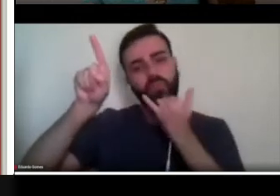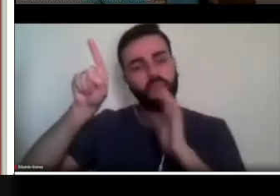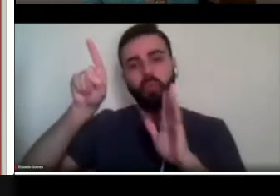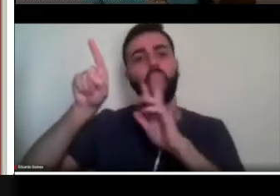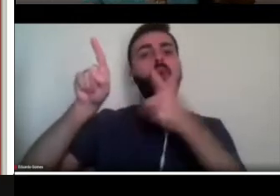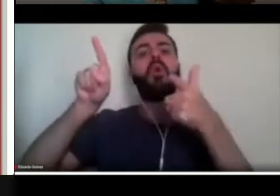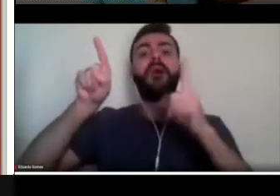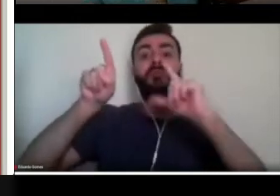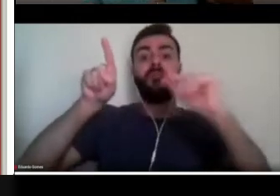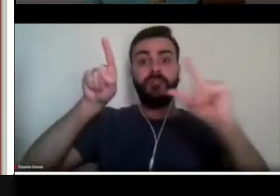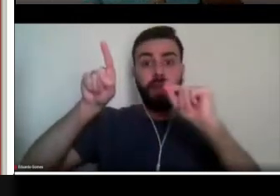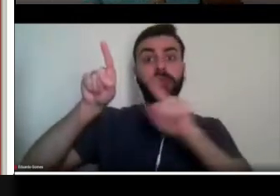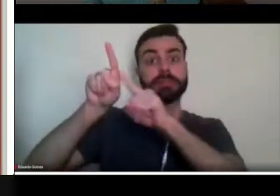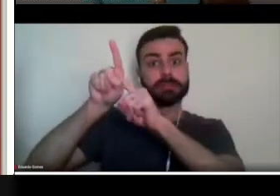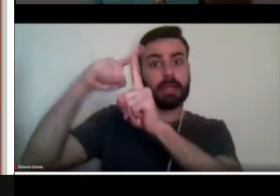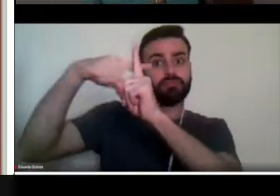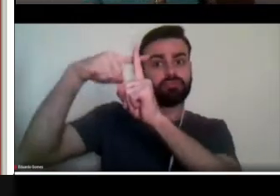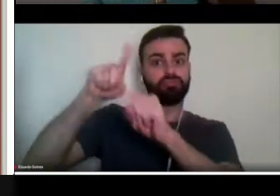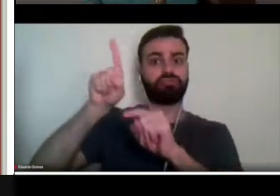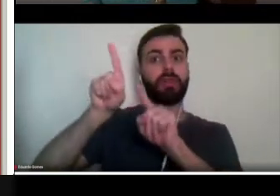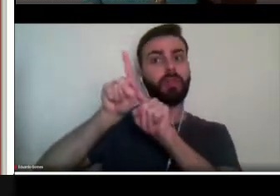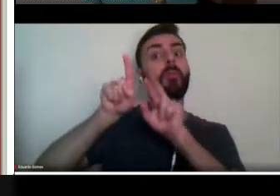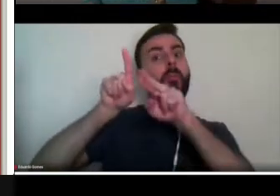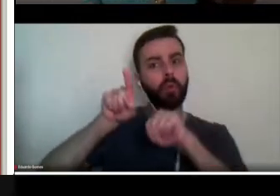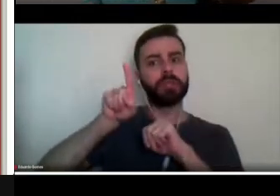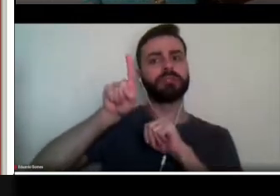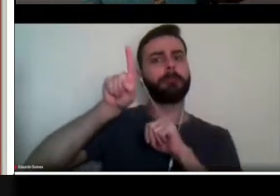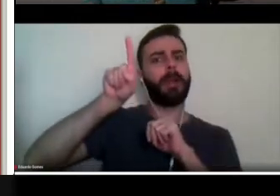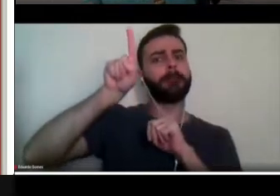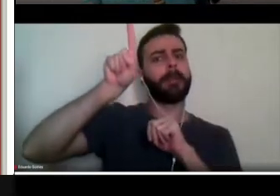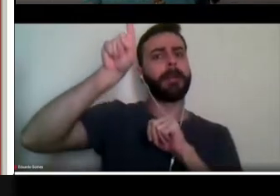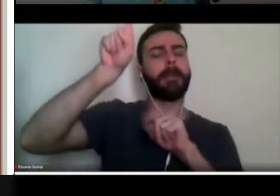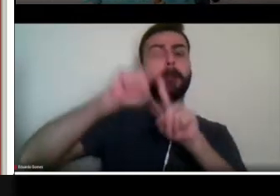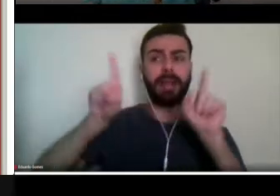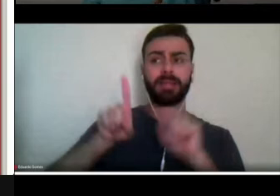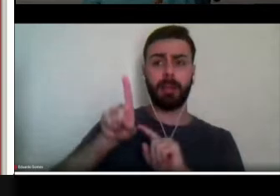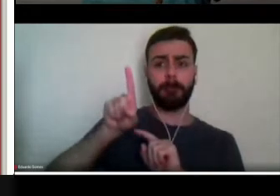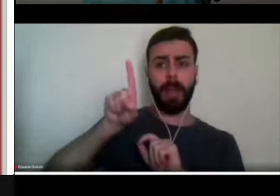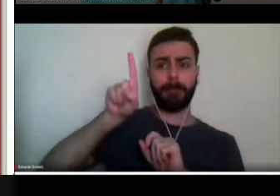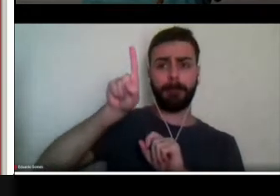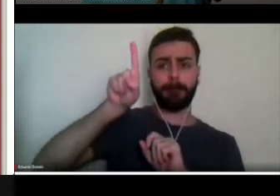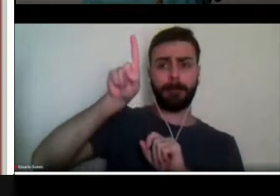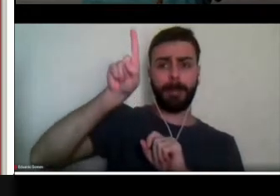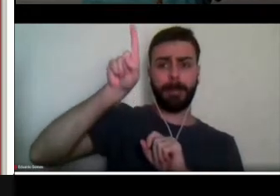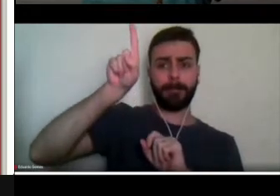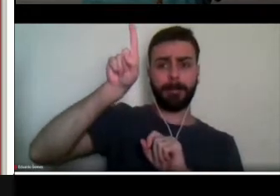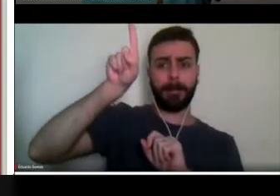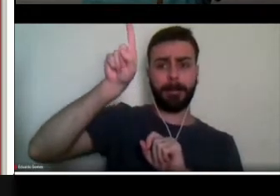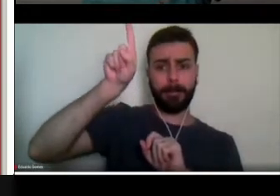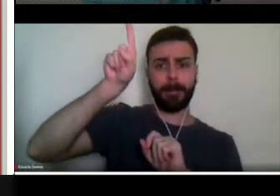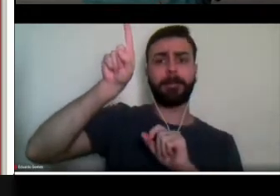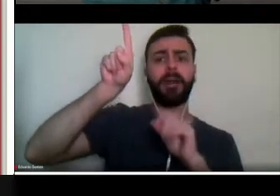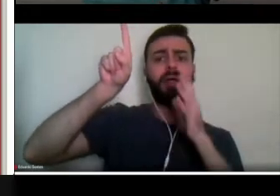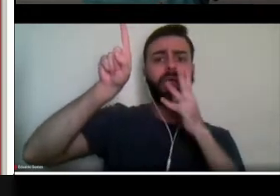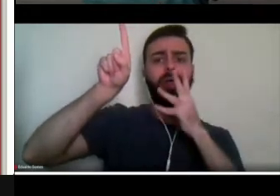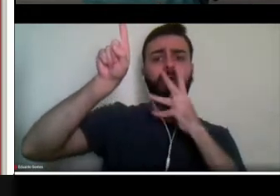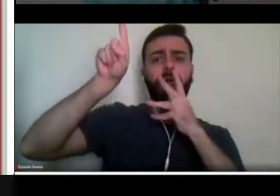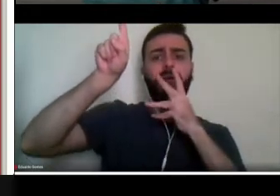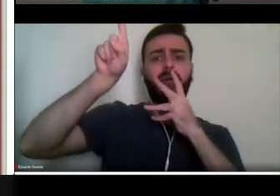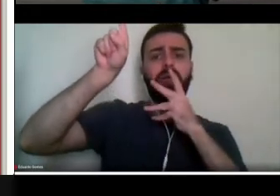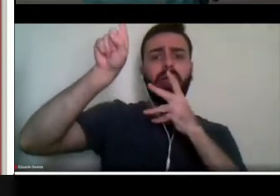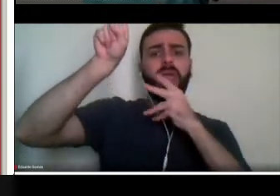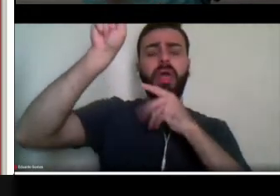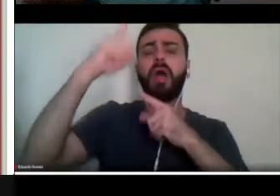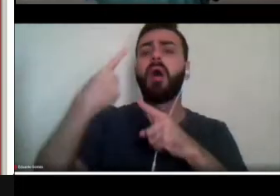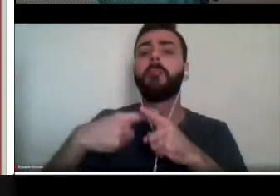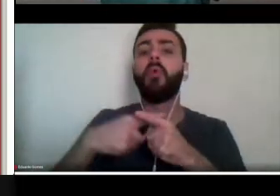ele continua a subir. Só que ele sobe e vai subindo cada vez mais devagar. Por quê? Porque agora a única força que atua